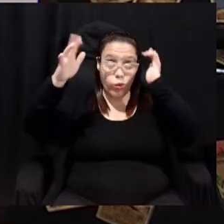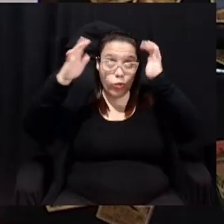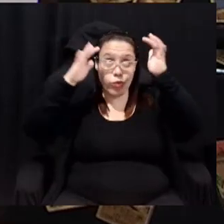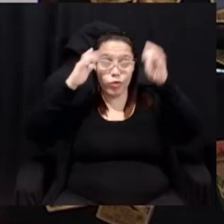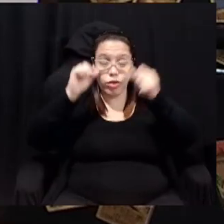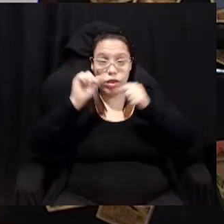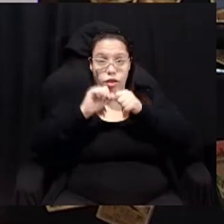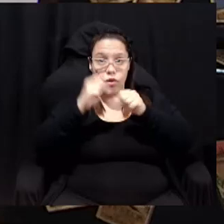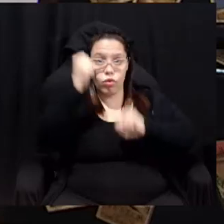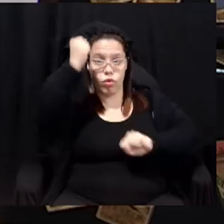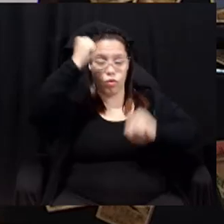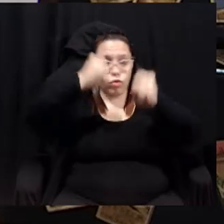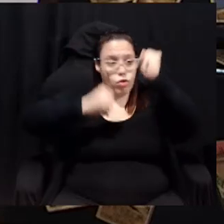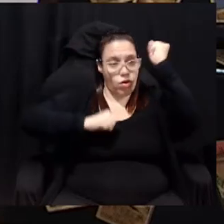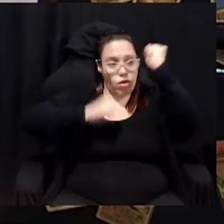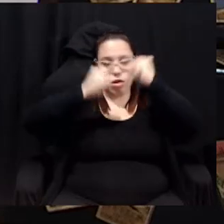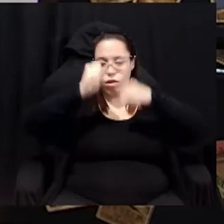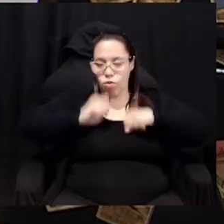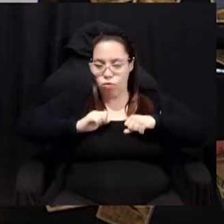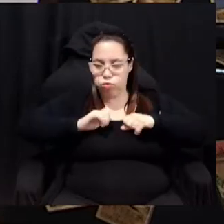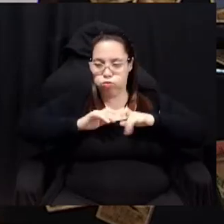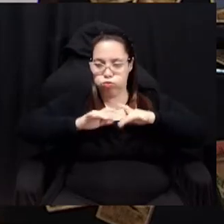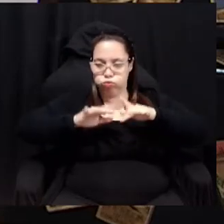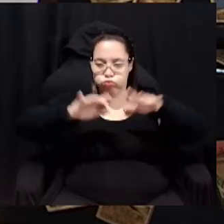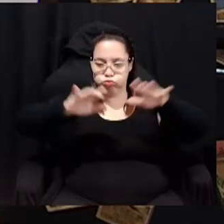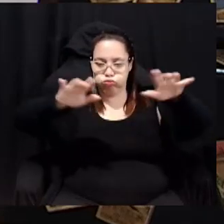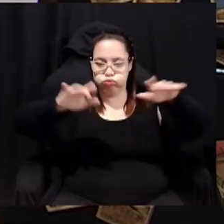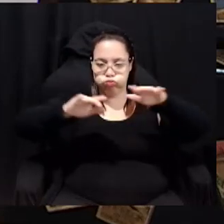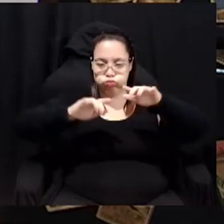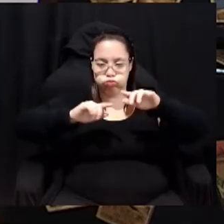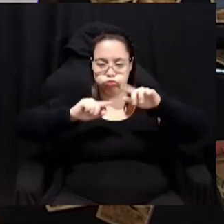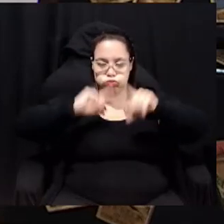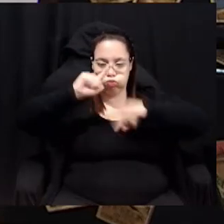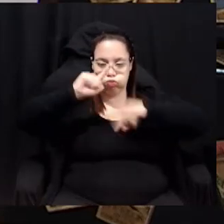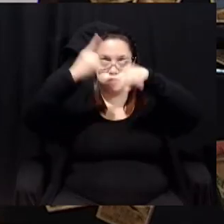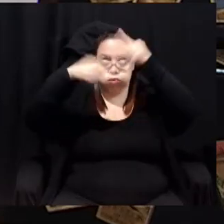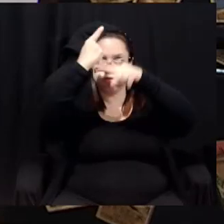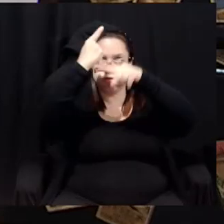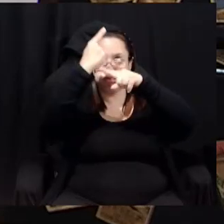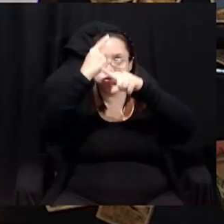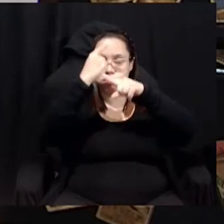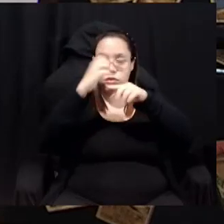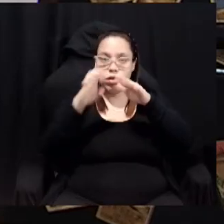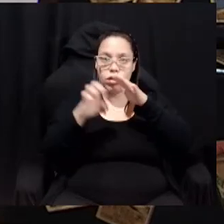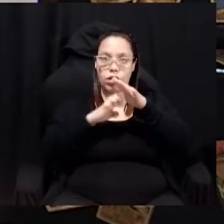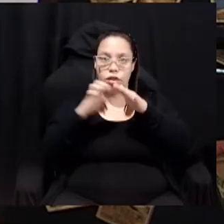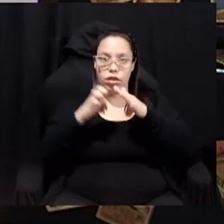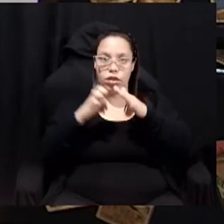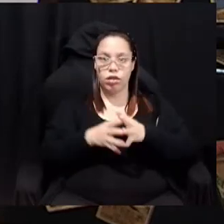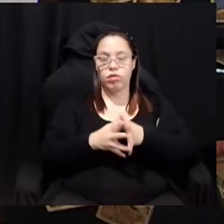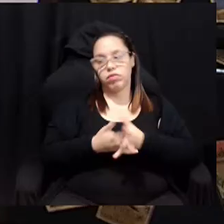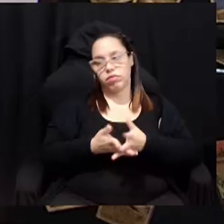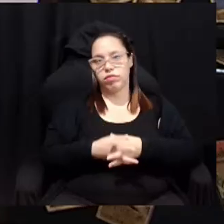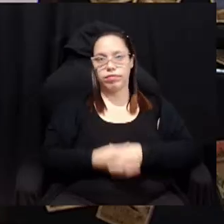de poder expandir, de poder escalar, de poder fornecer para grandes empreendimentos.